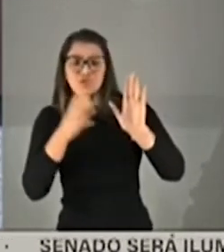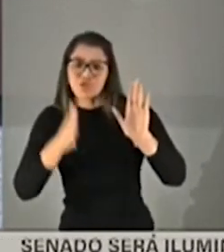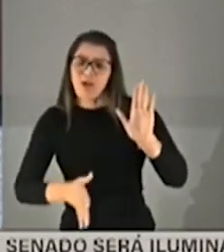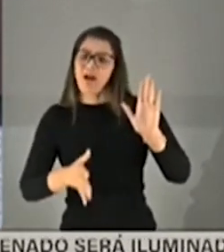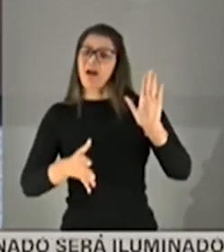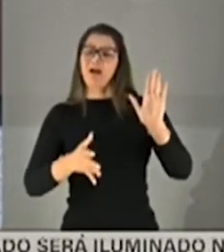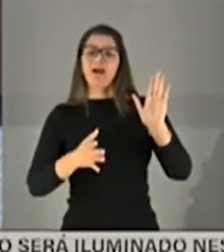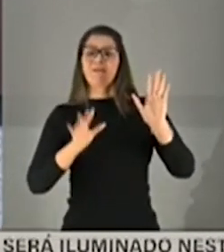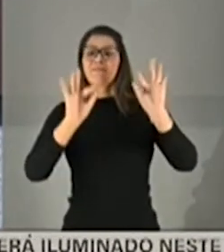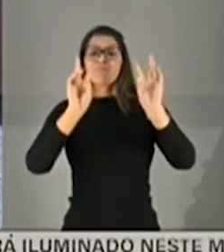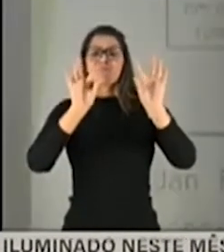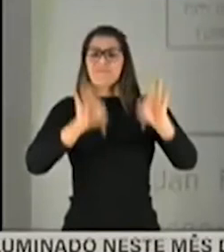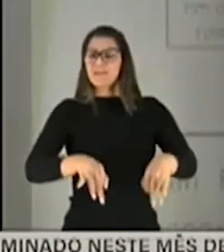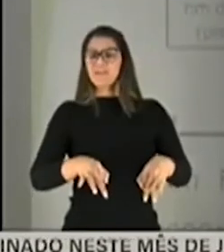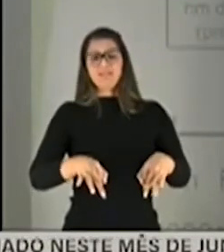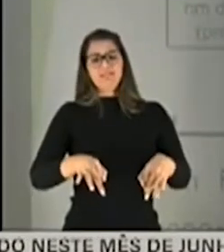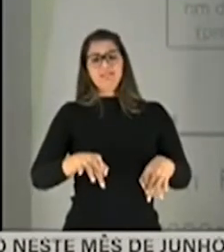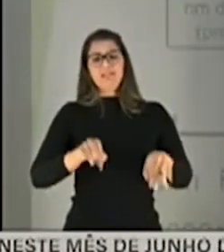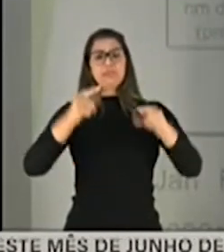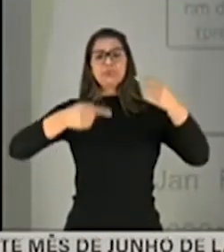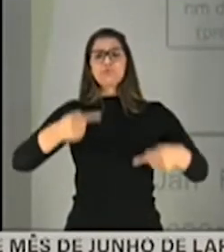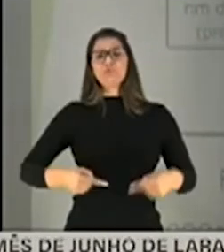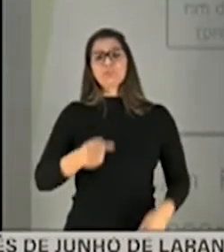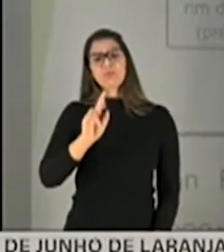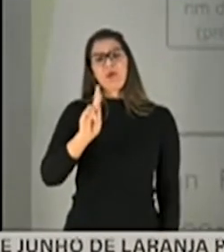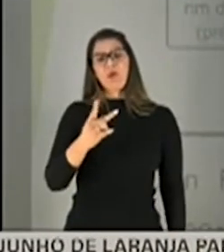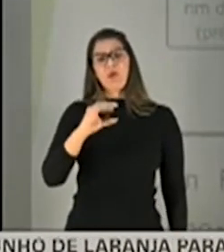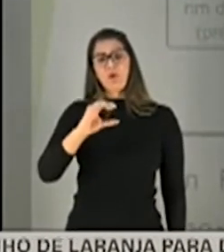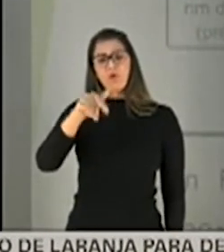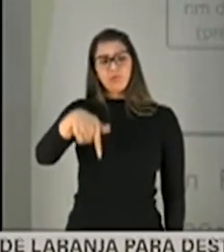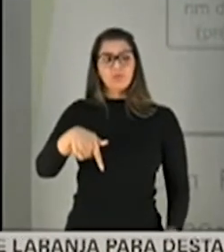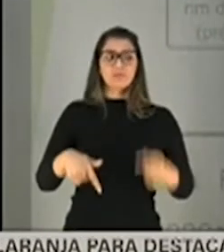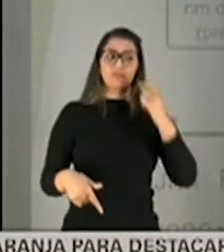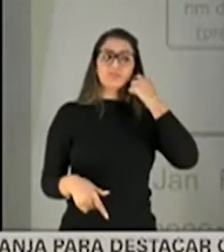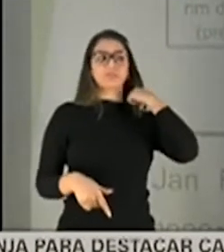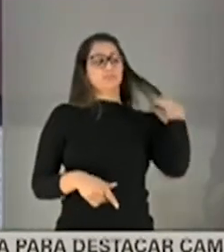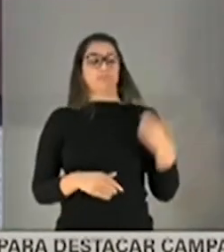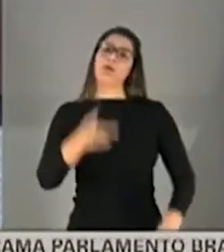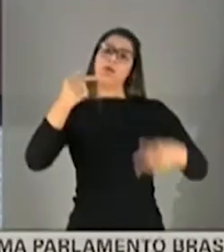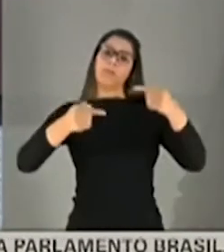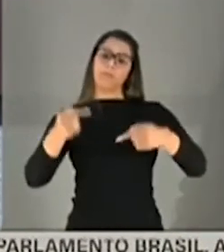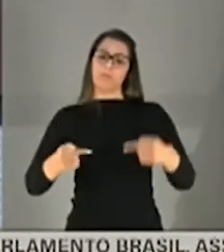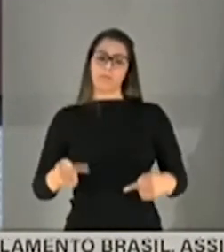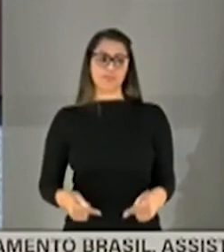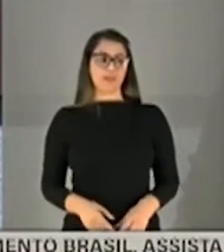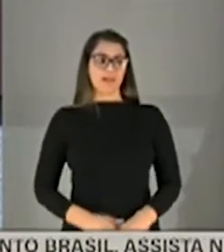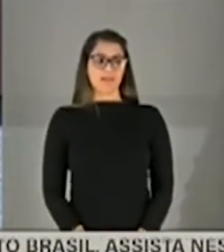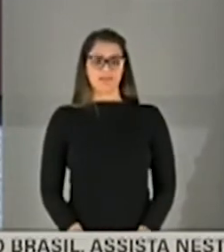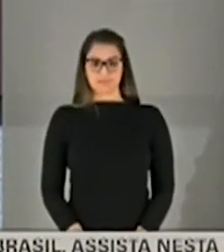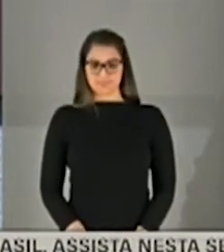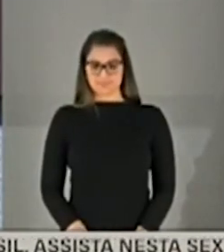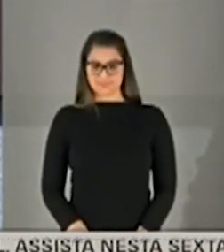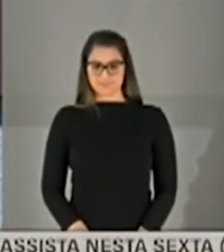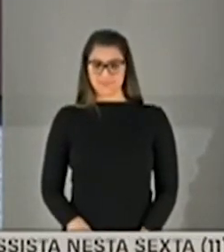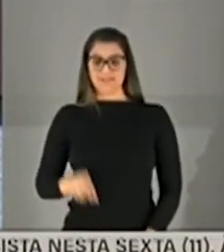enterrar a cloroquina de vez e a gente poder mover a discussão para coisas mais relevantes. Isso é